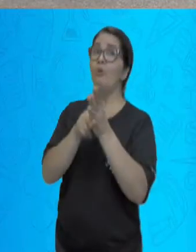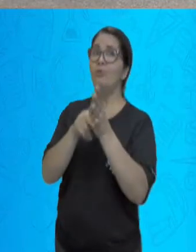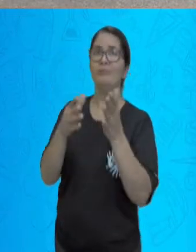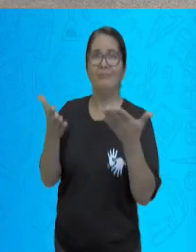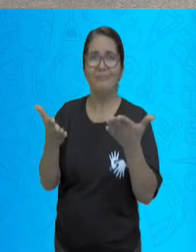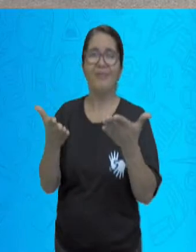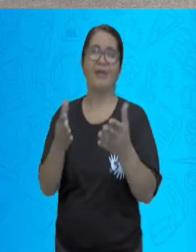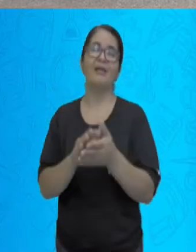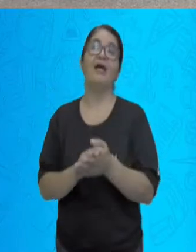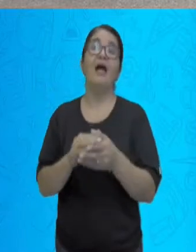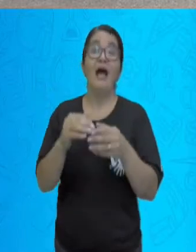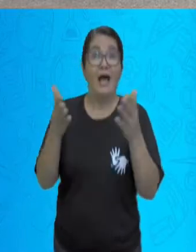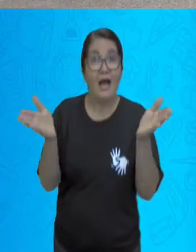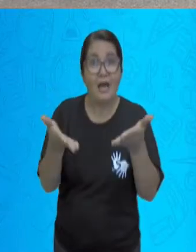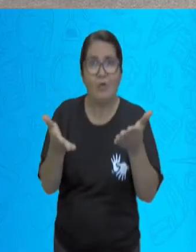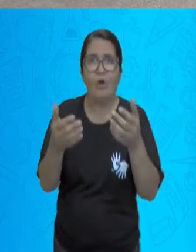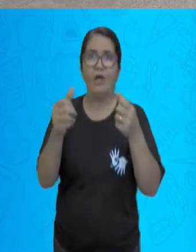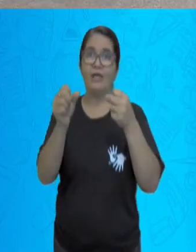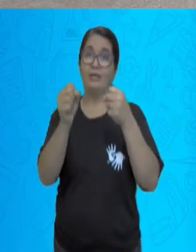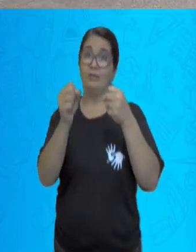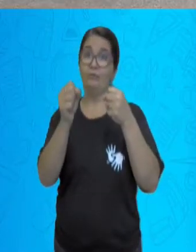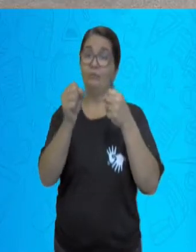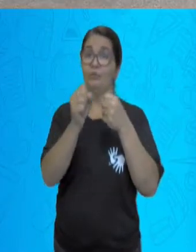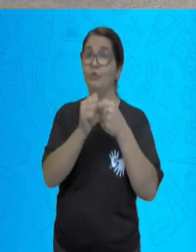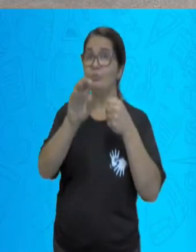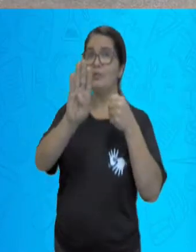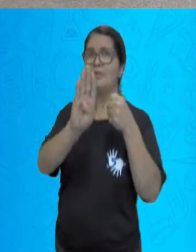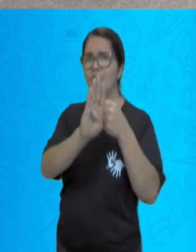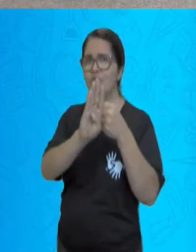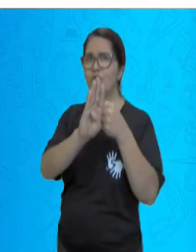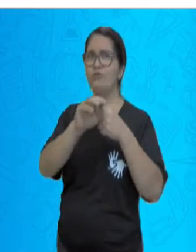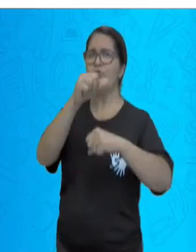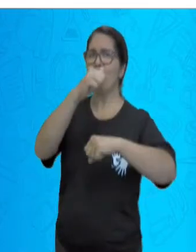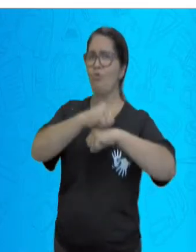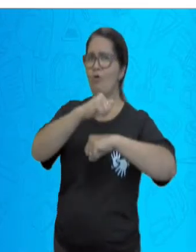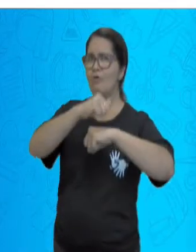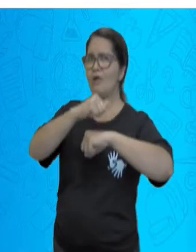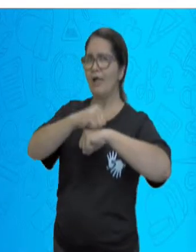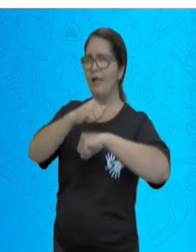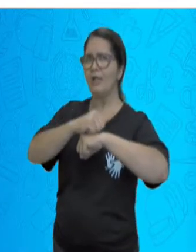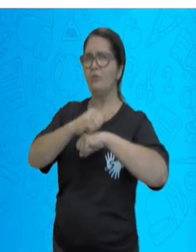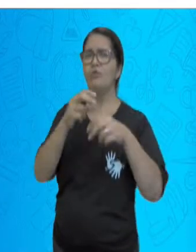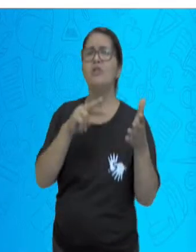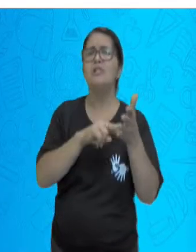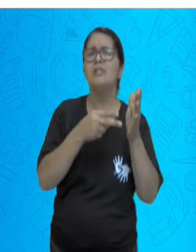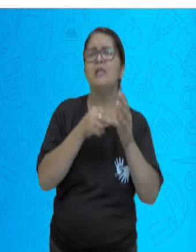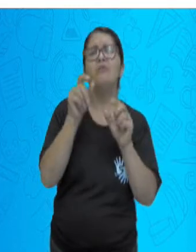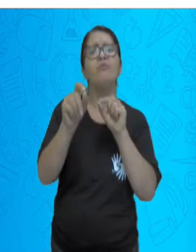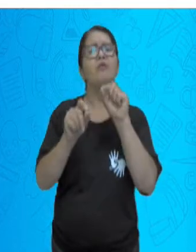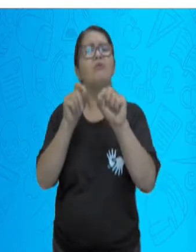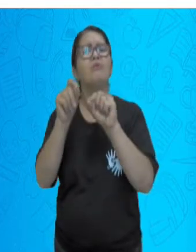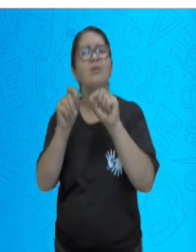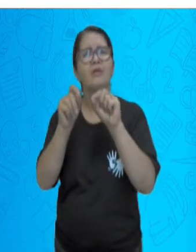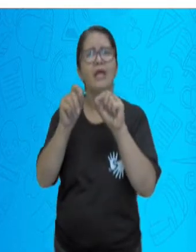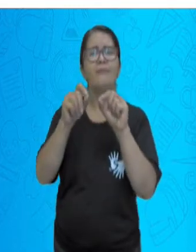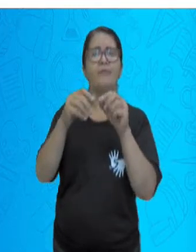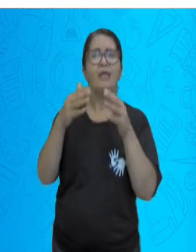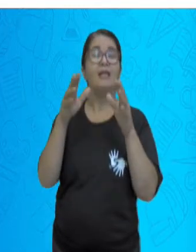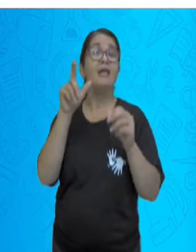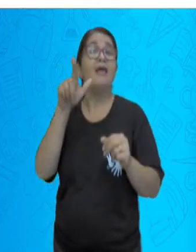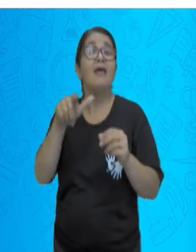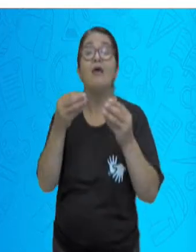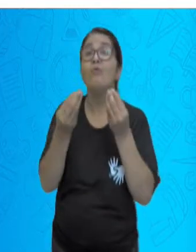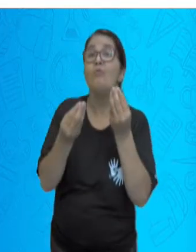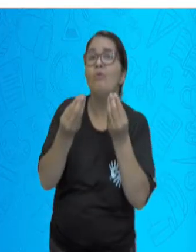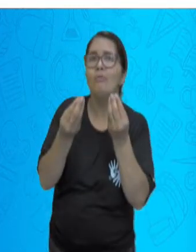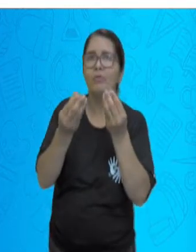Agora, o substantivo concreto. O substantivo concreto, ele é um